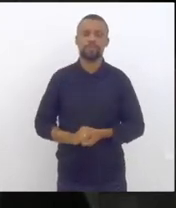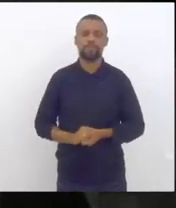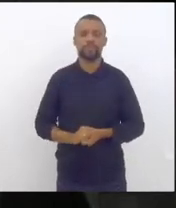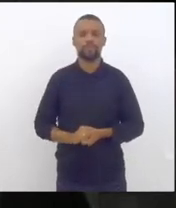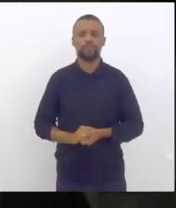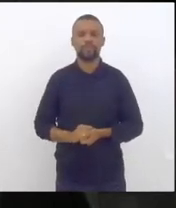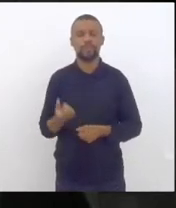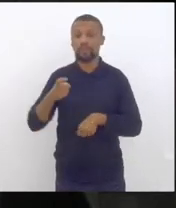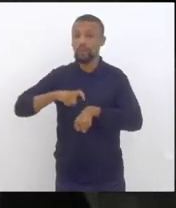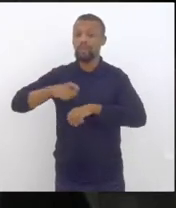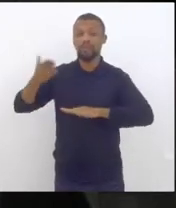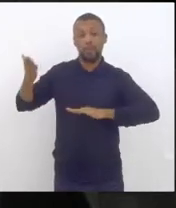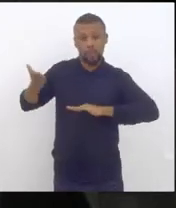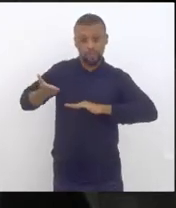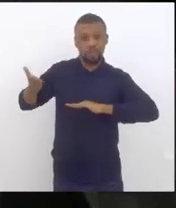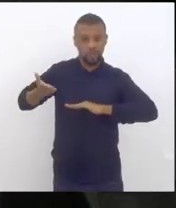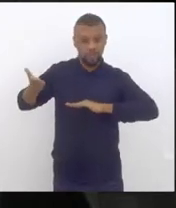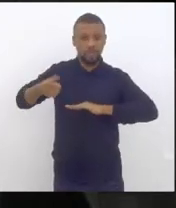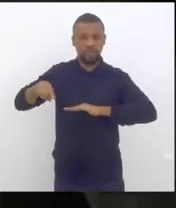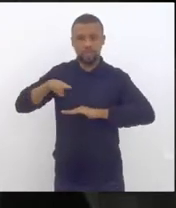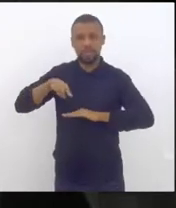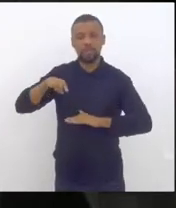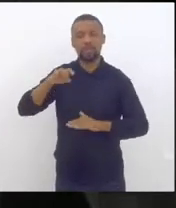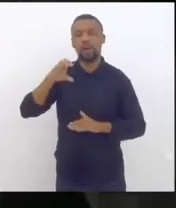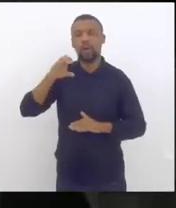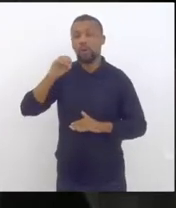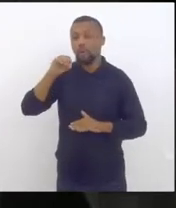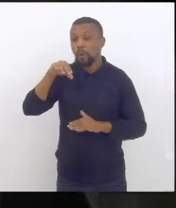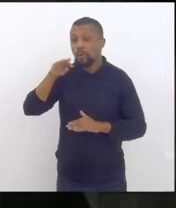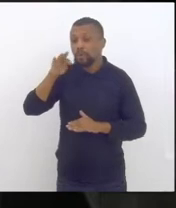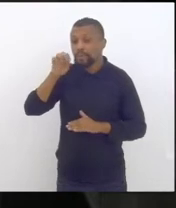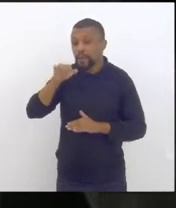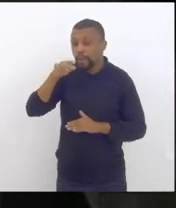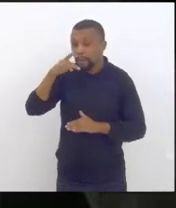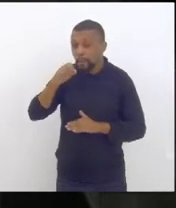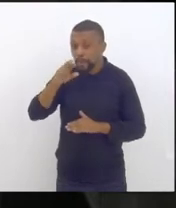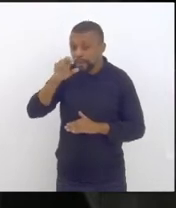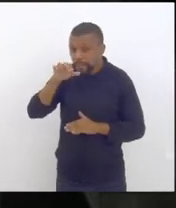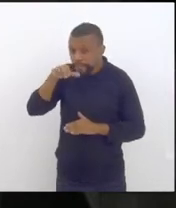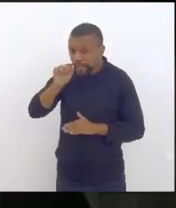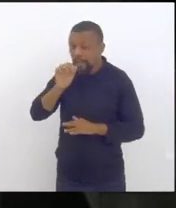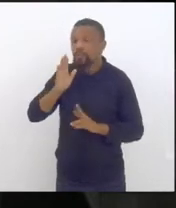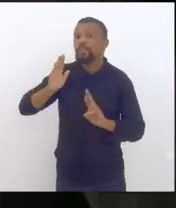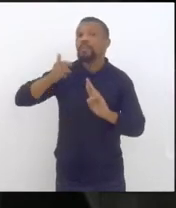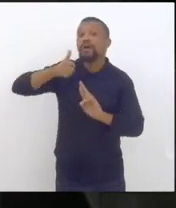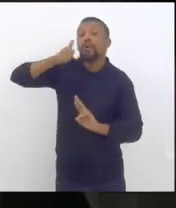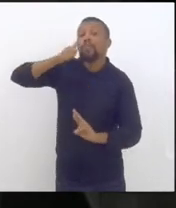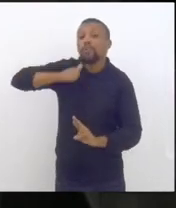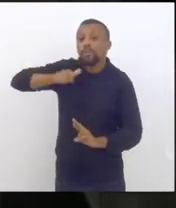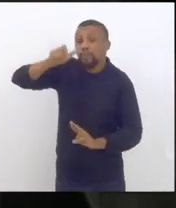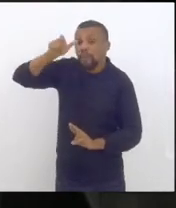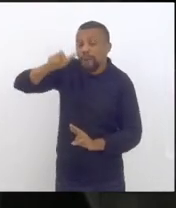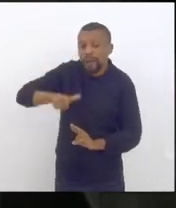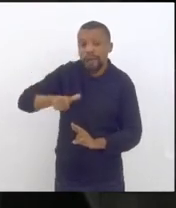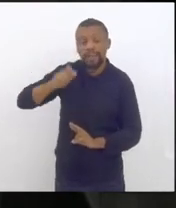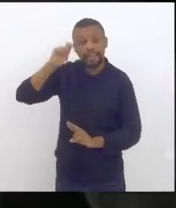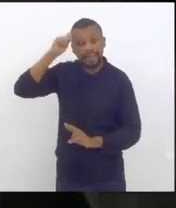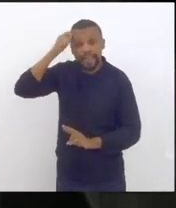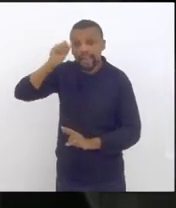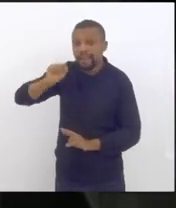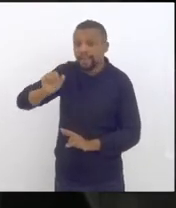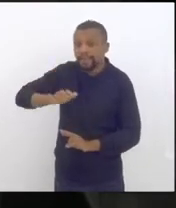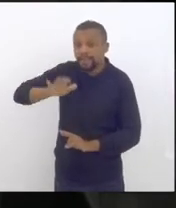contemporânea quero dizer mas eu me refiro a uma mulher negra favelada catadora de material reciclável